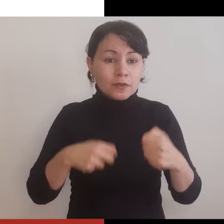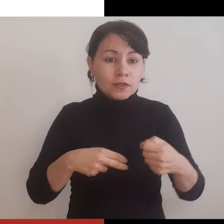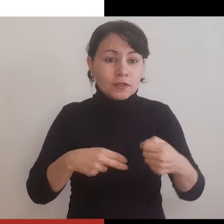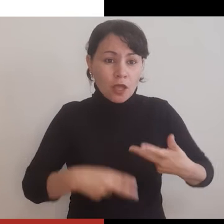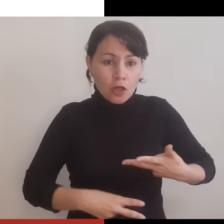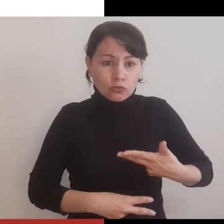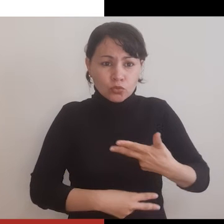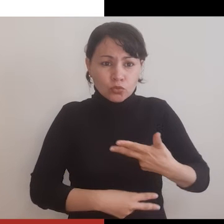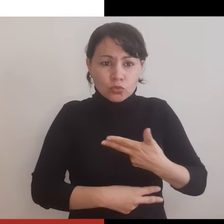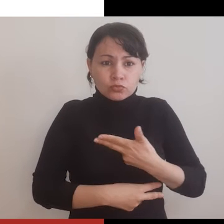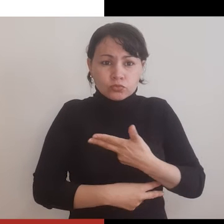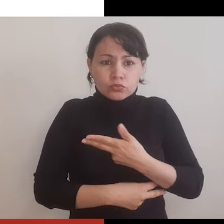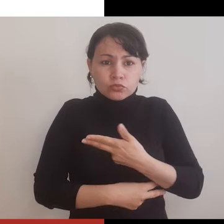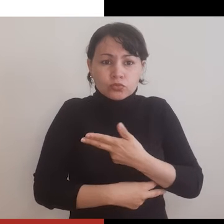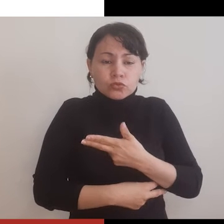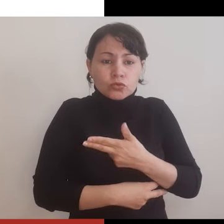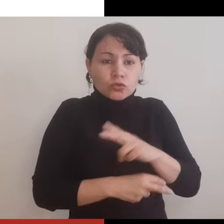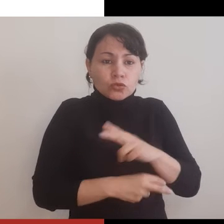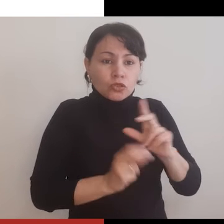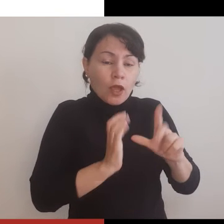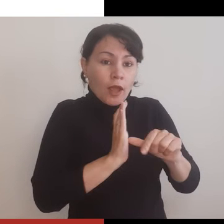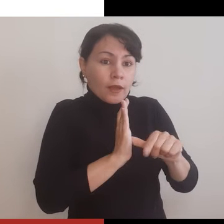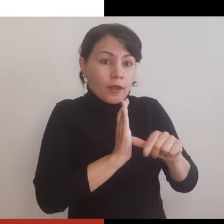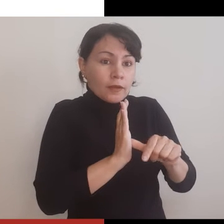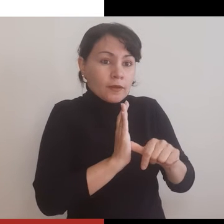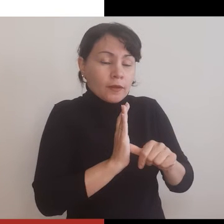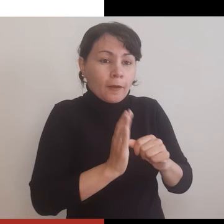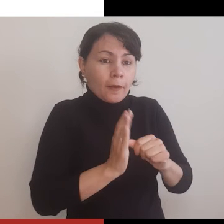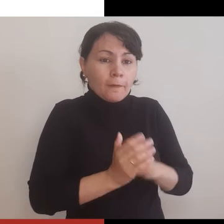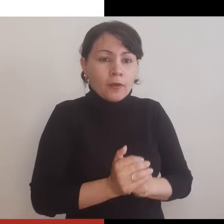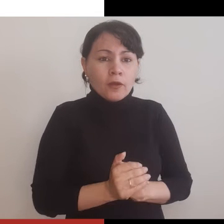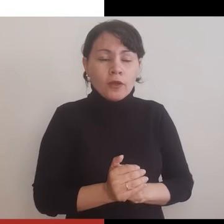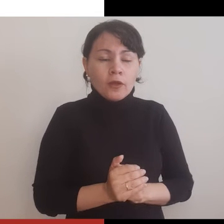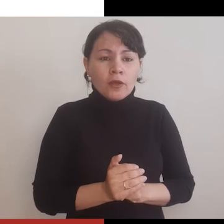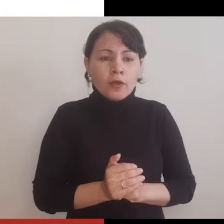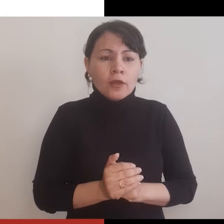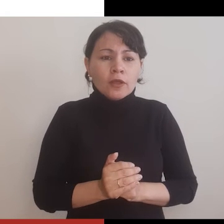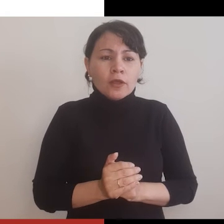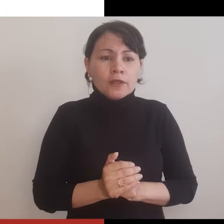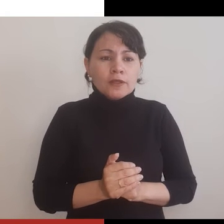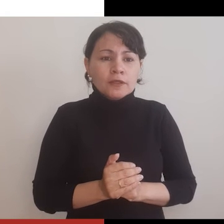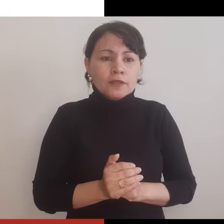uma cirurgia e logo após